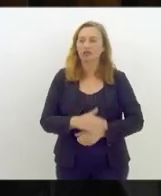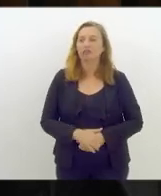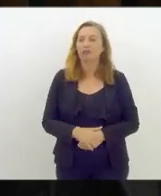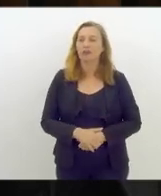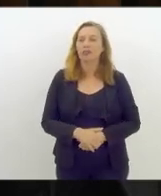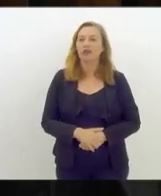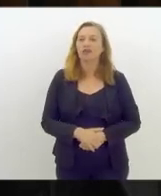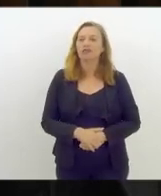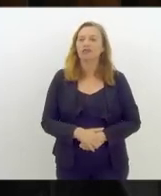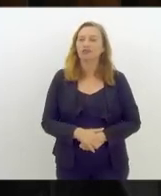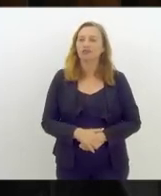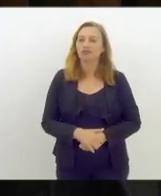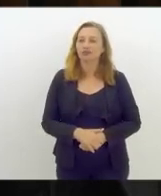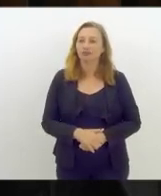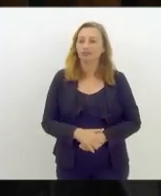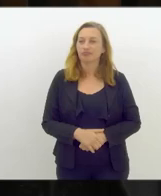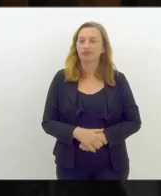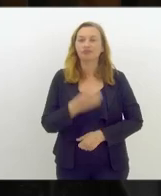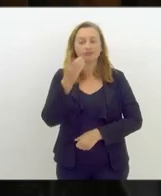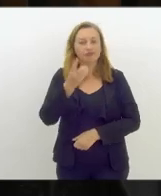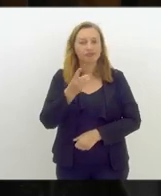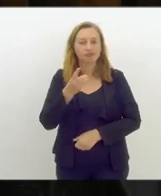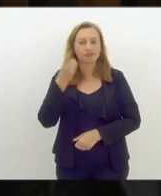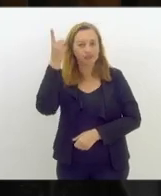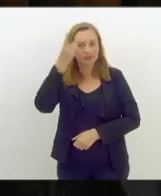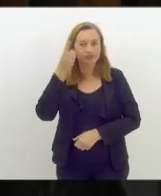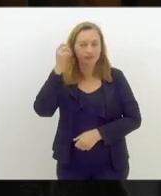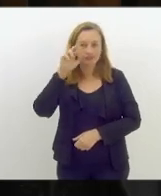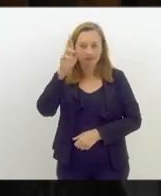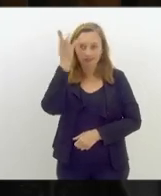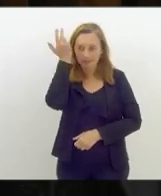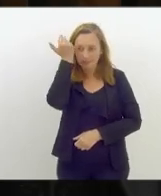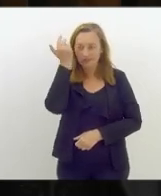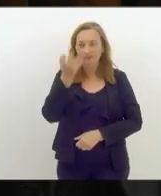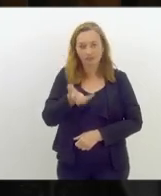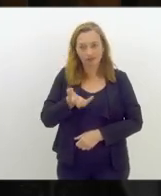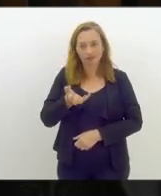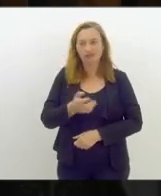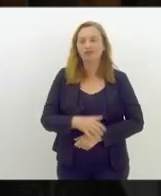Queria ainda, deputado Eliomar Coelho,